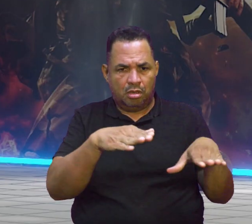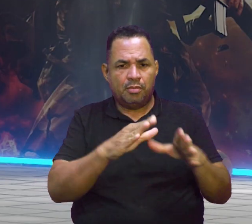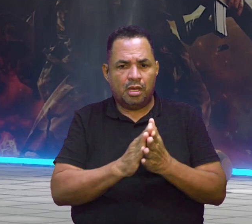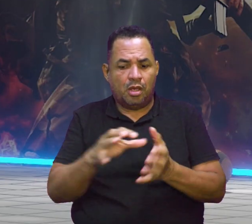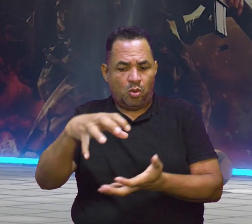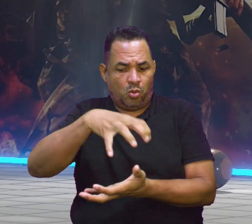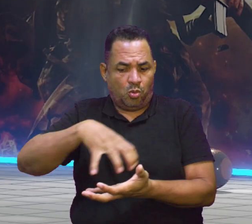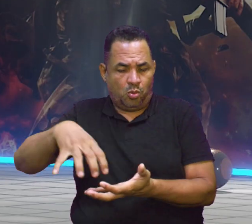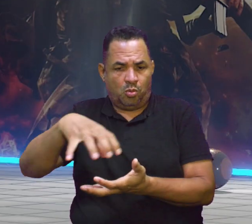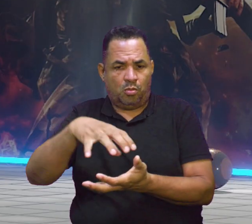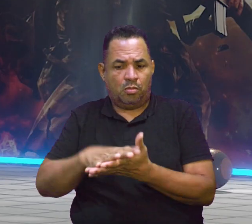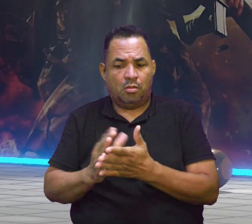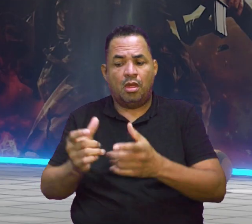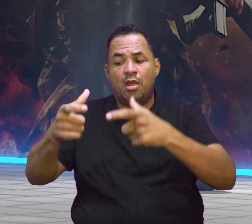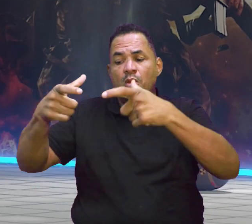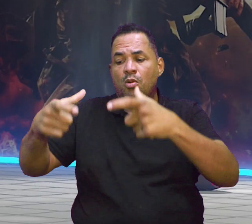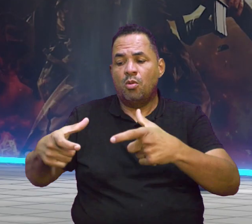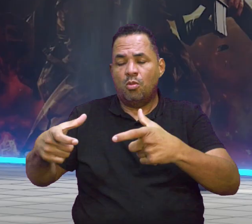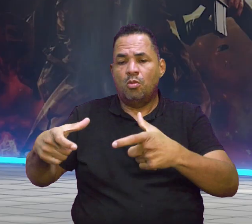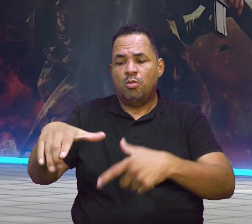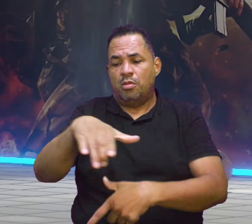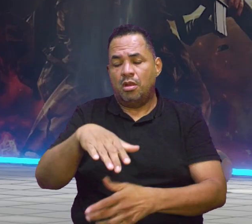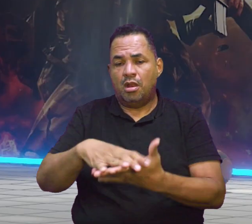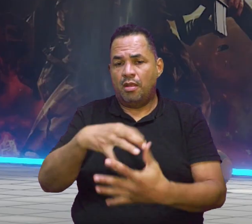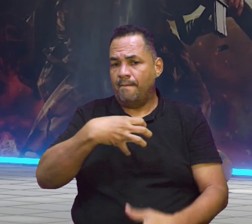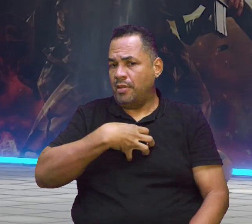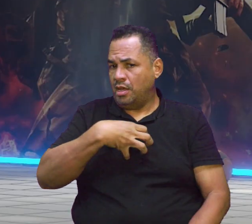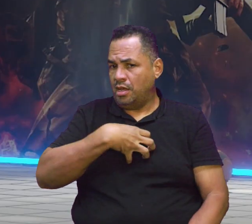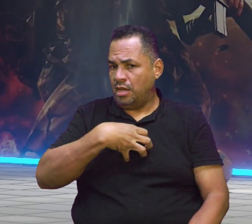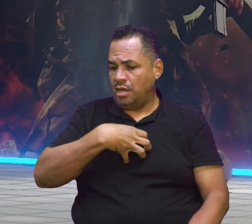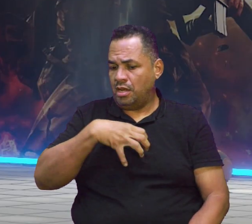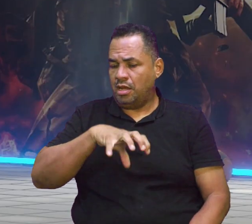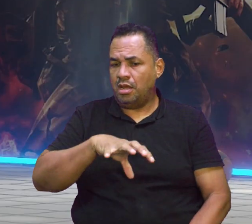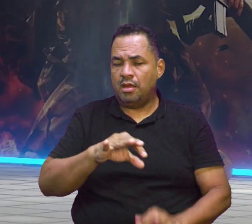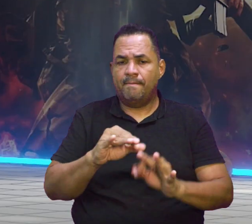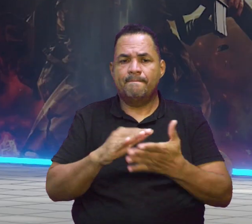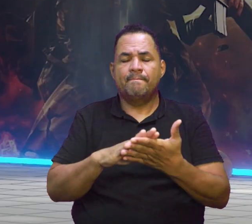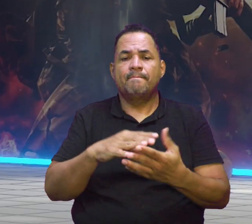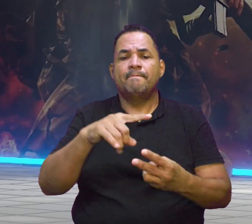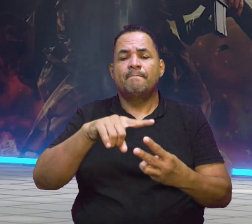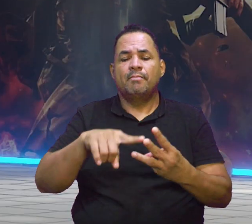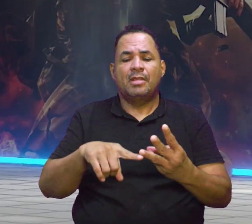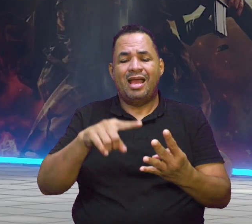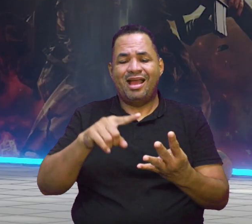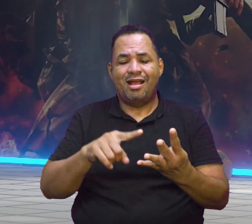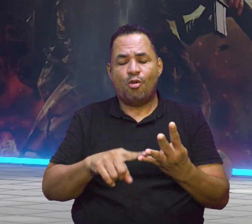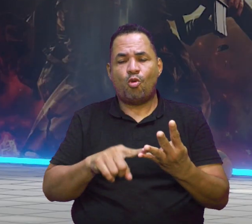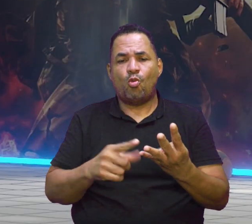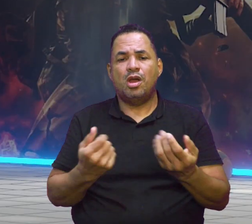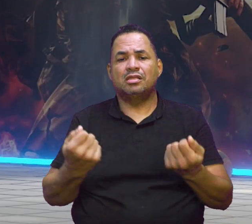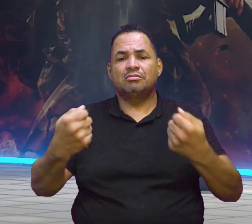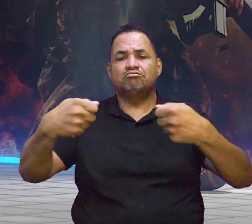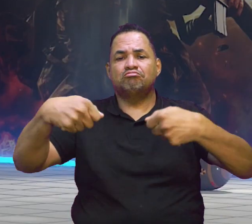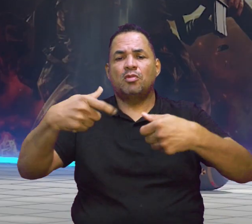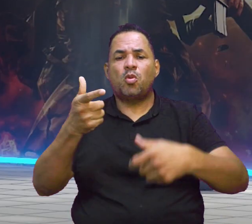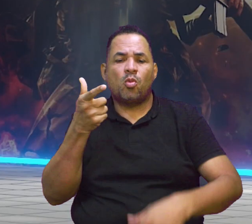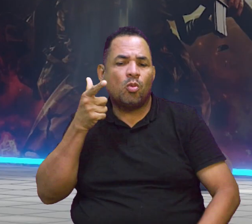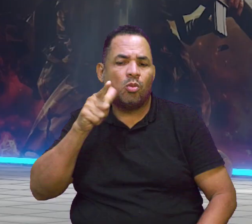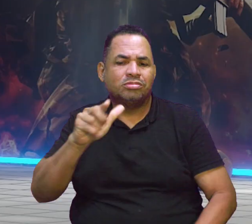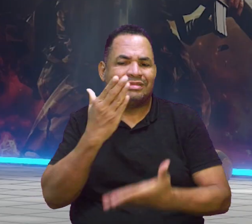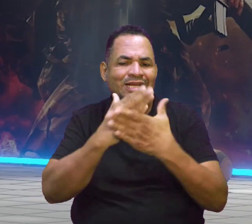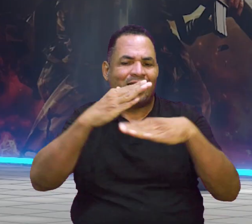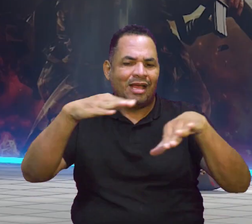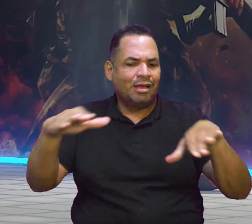que ficava na Bahia. Porém, só na 4ª tentativa é que o governo ele consegue destruir